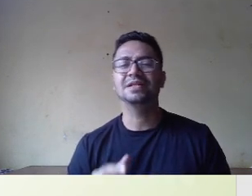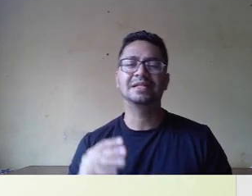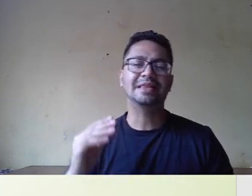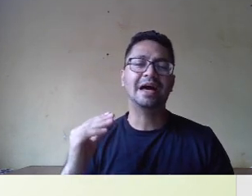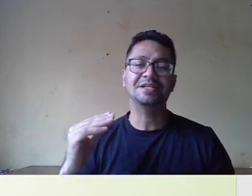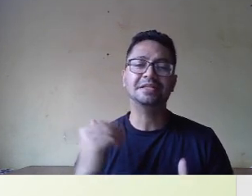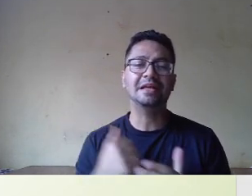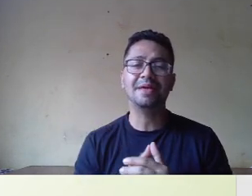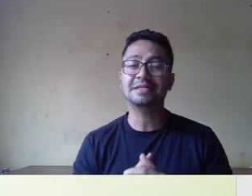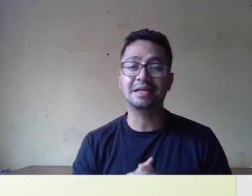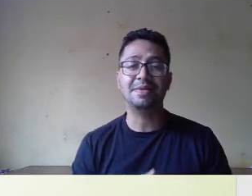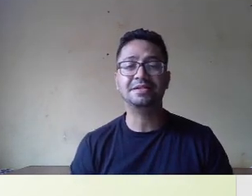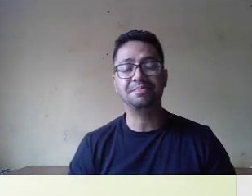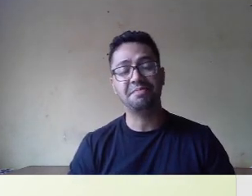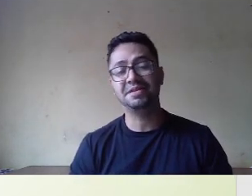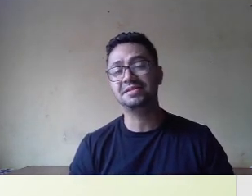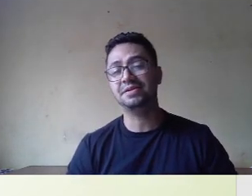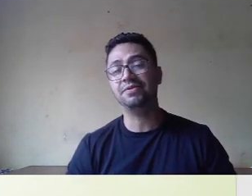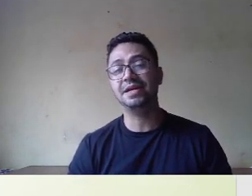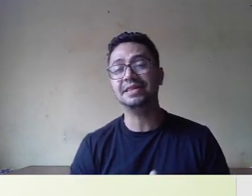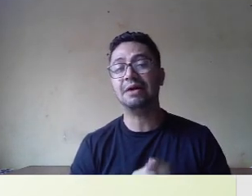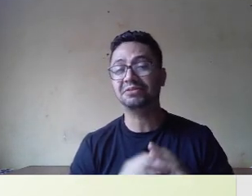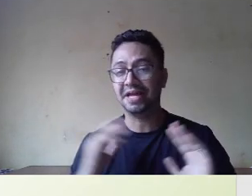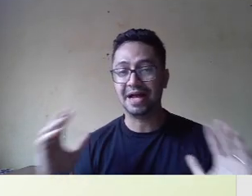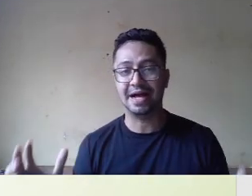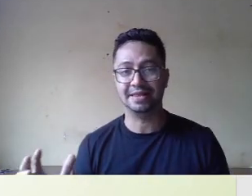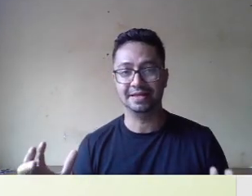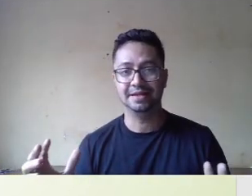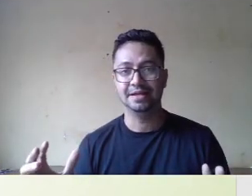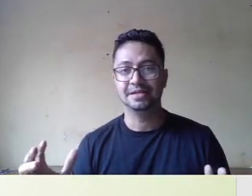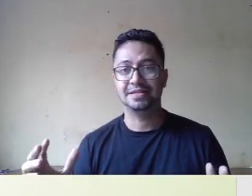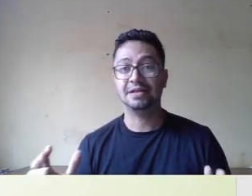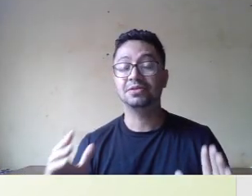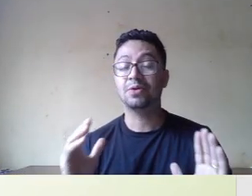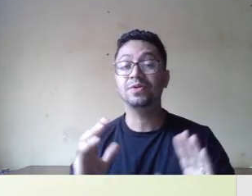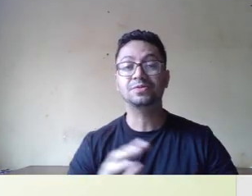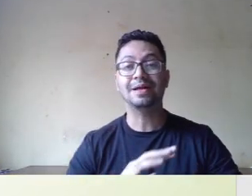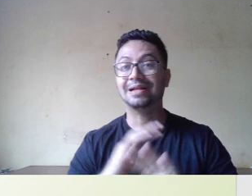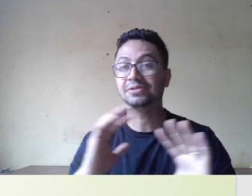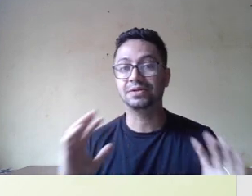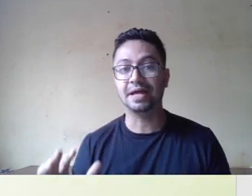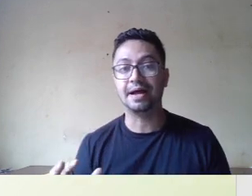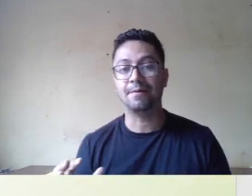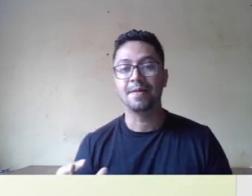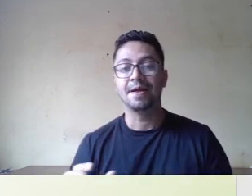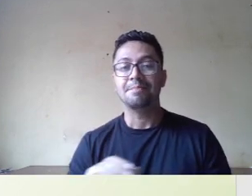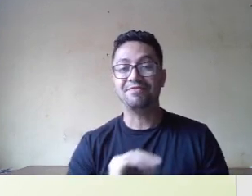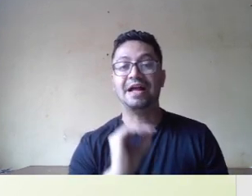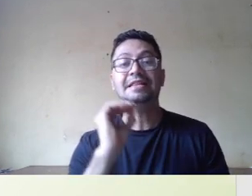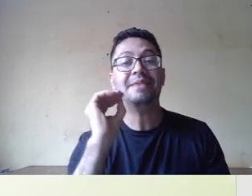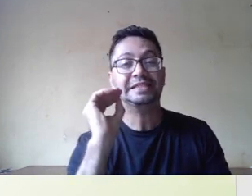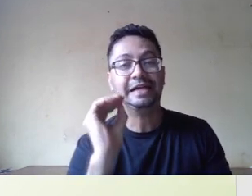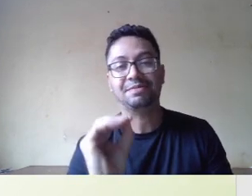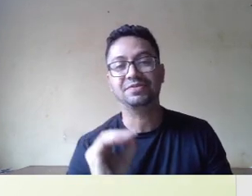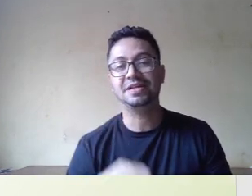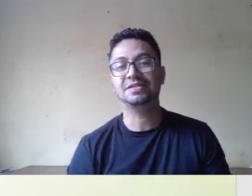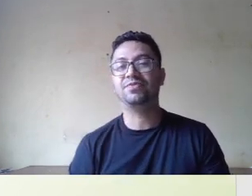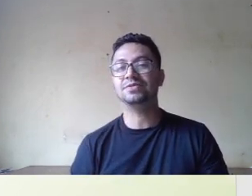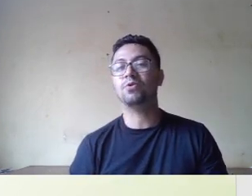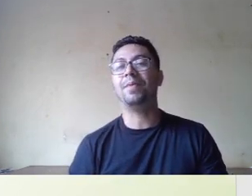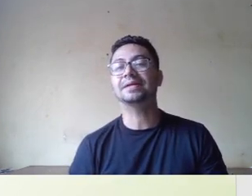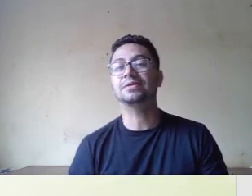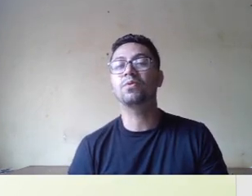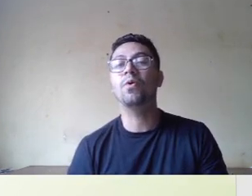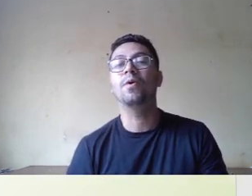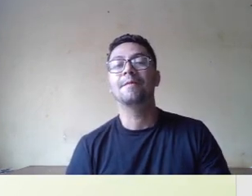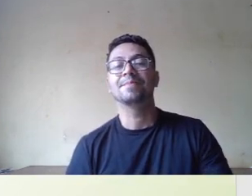a ordem sintática e também a semântica permaneceu inalterada, certo? Então, isso é uma tradução literal. Para ficar ainda mais claro para vocês, eu vou